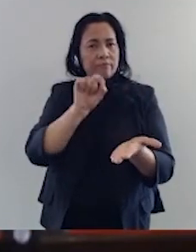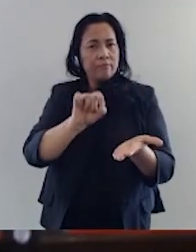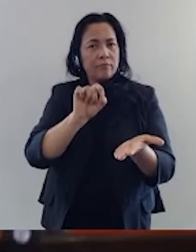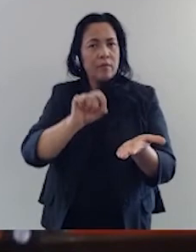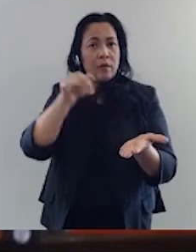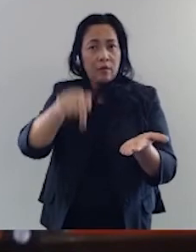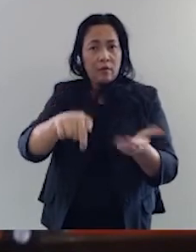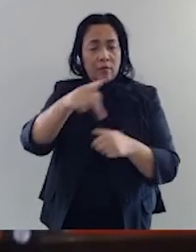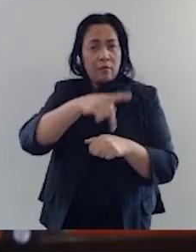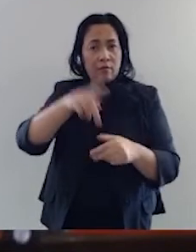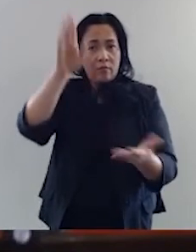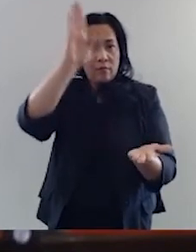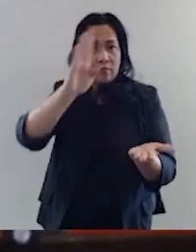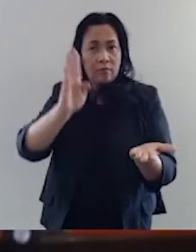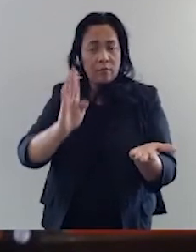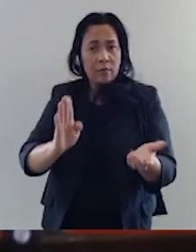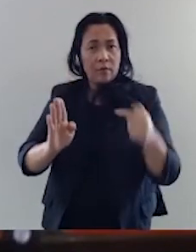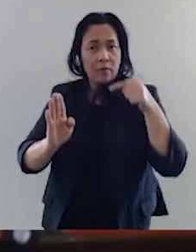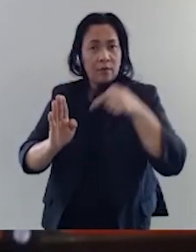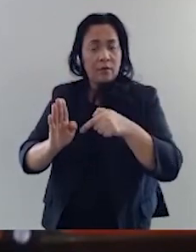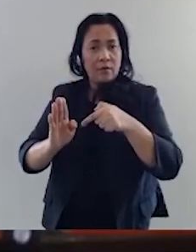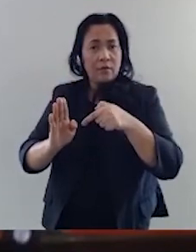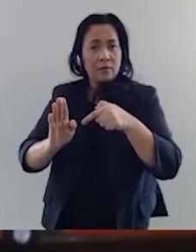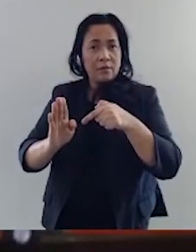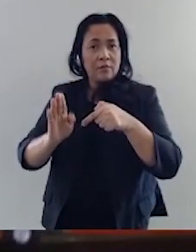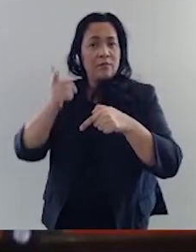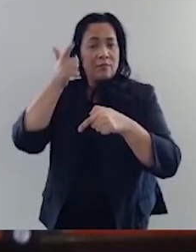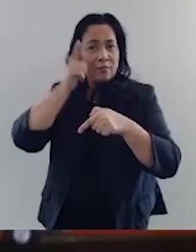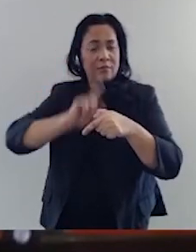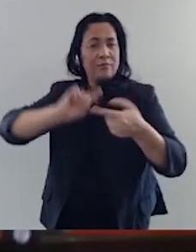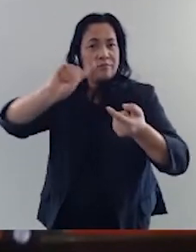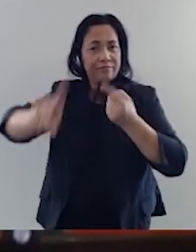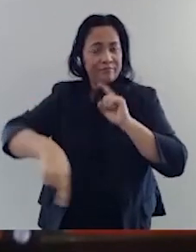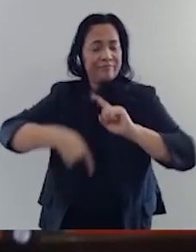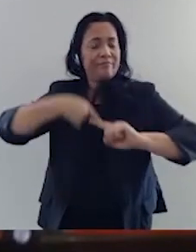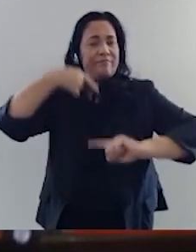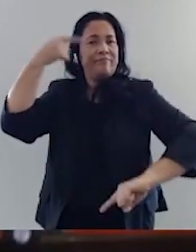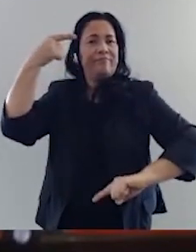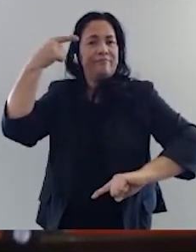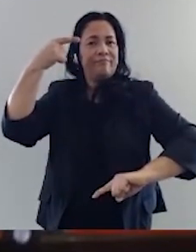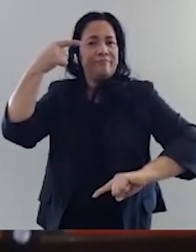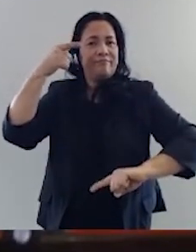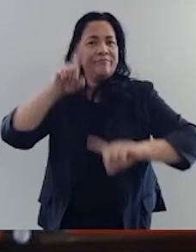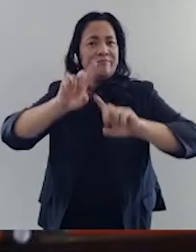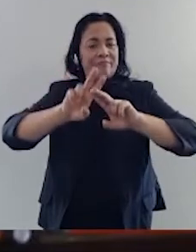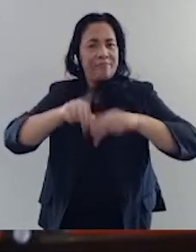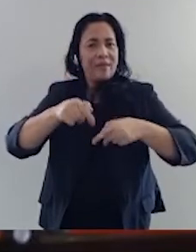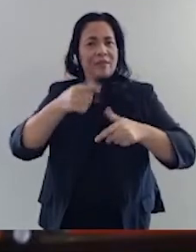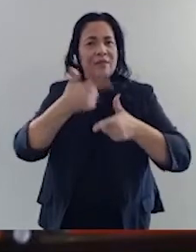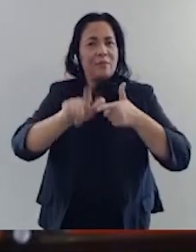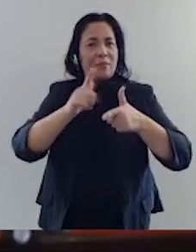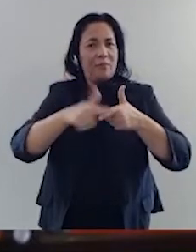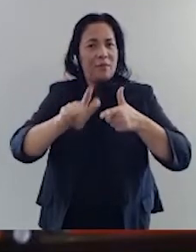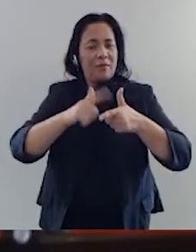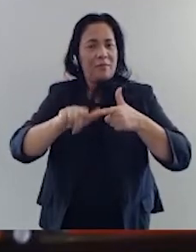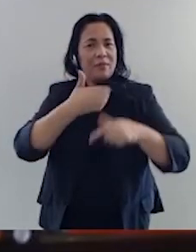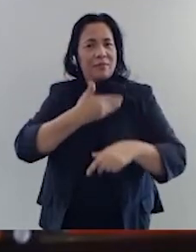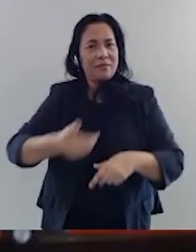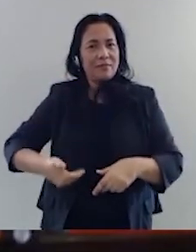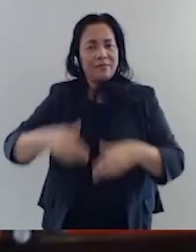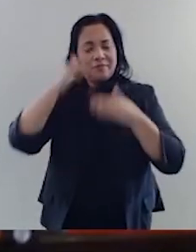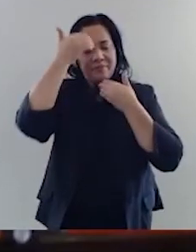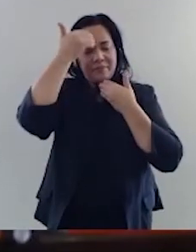Brasil tem sido maior do que suas crises, embora suas crises tenham sido maiores do que os seus governos. Muito